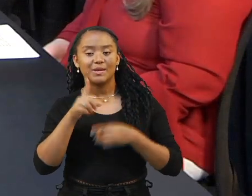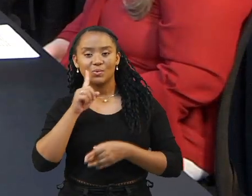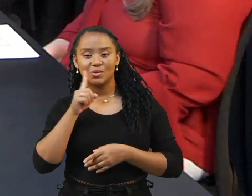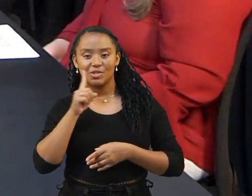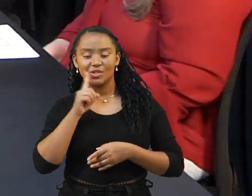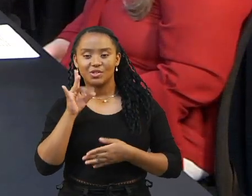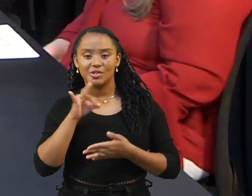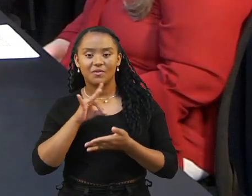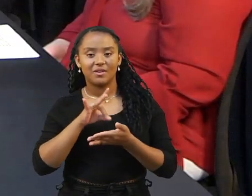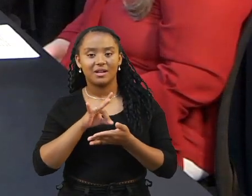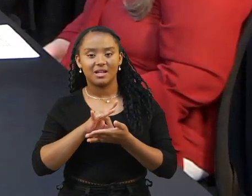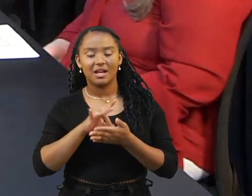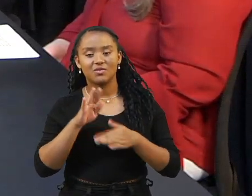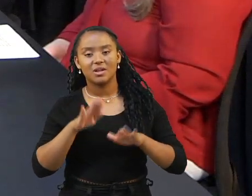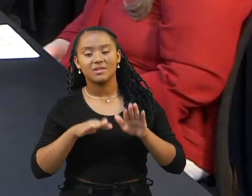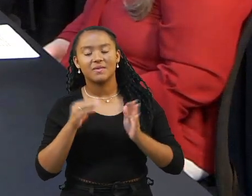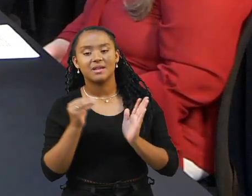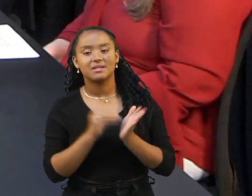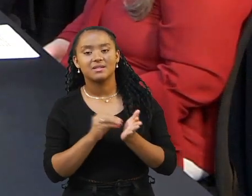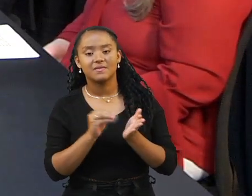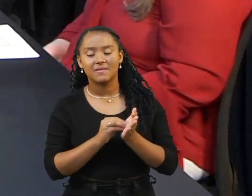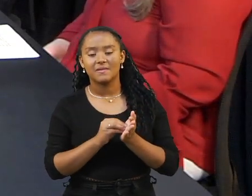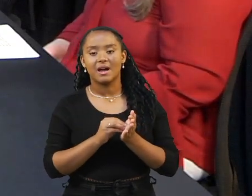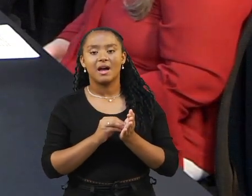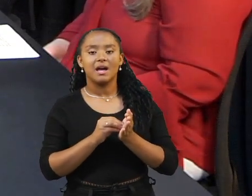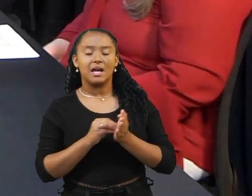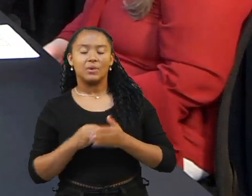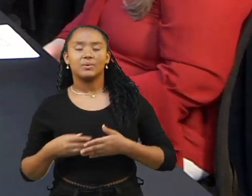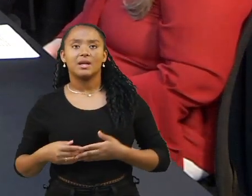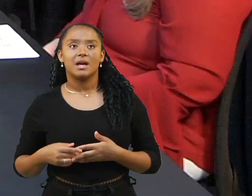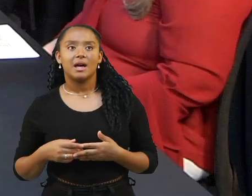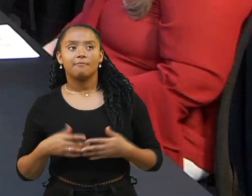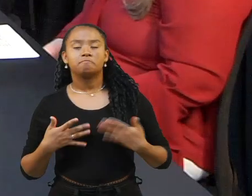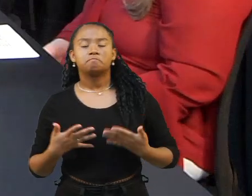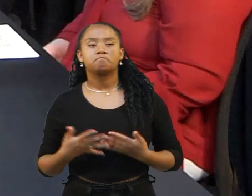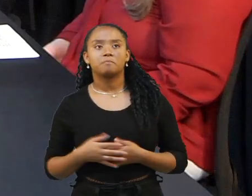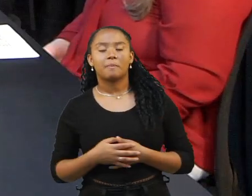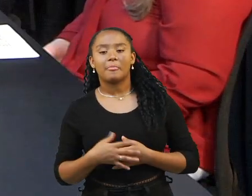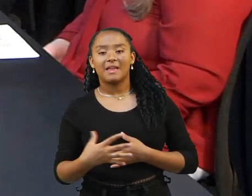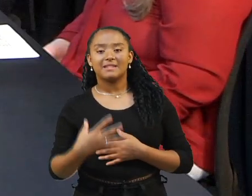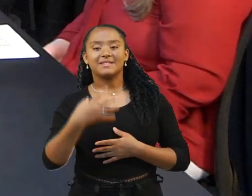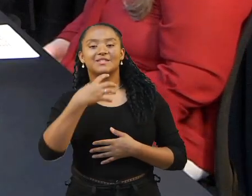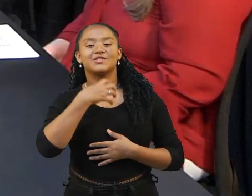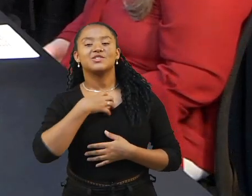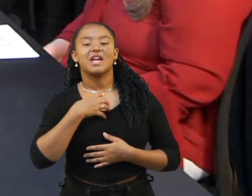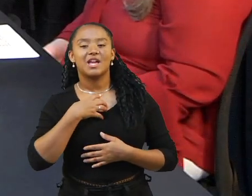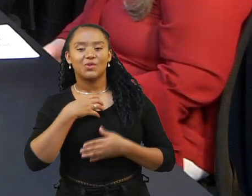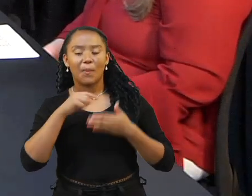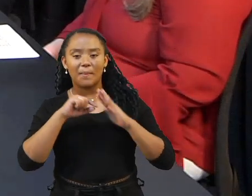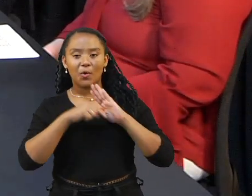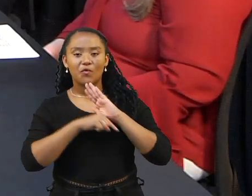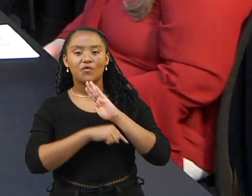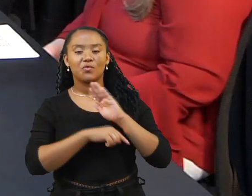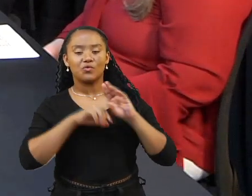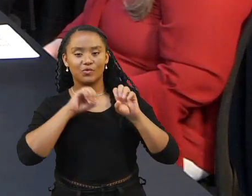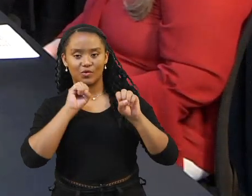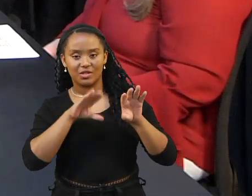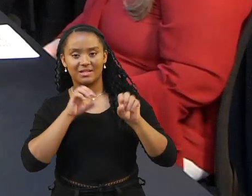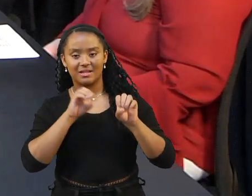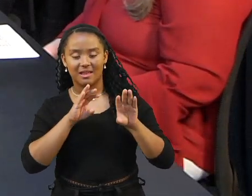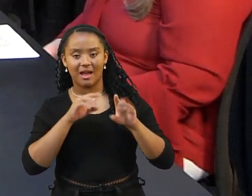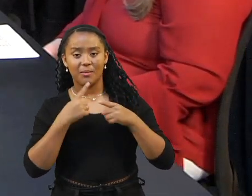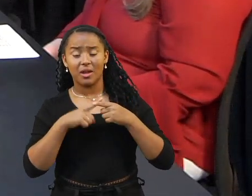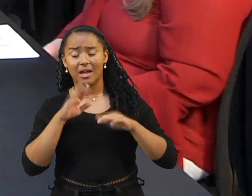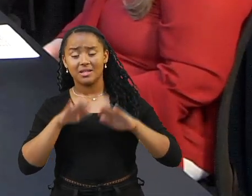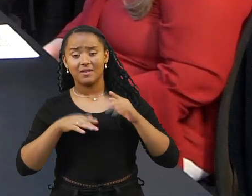lá dentro, no dia a dia, talvez falte ainda essa forma mais trabalhosa